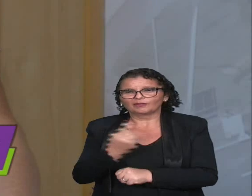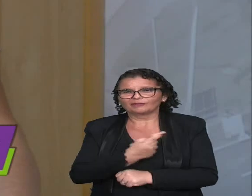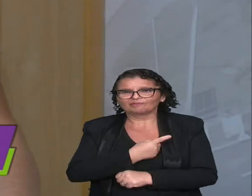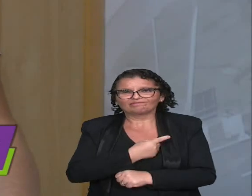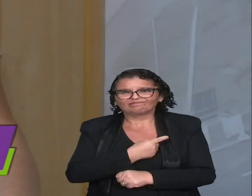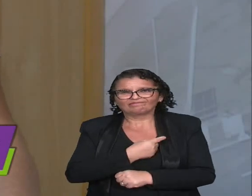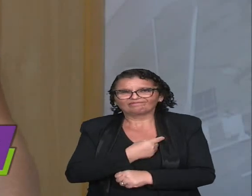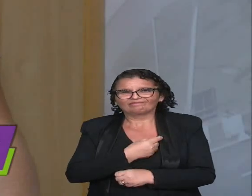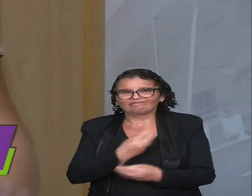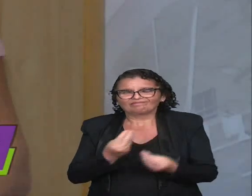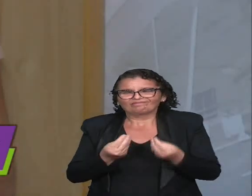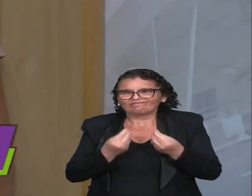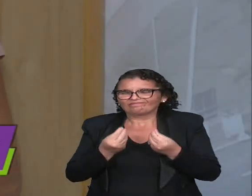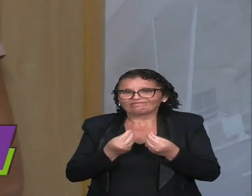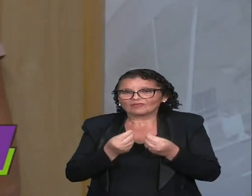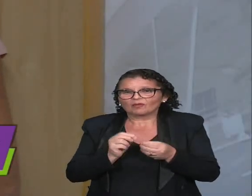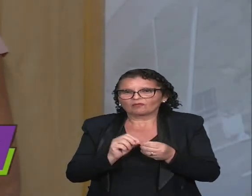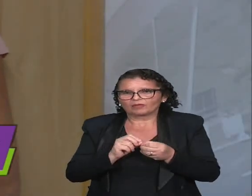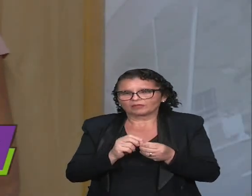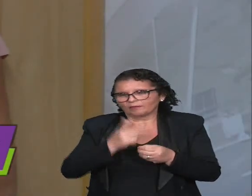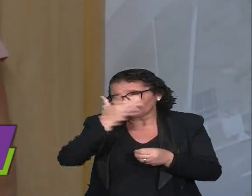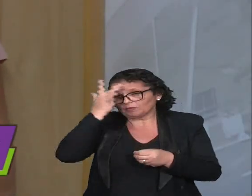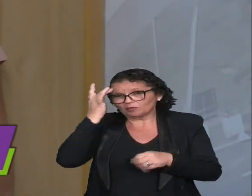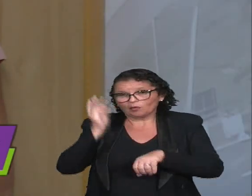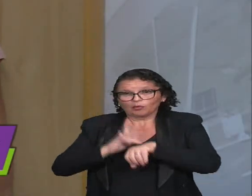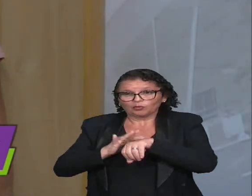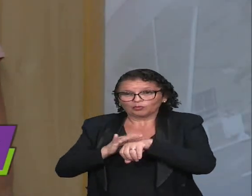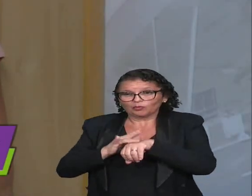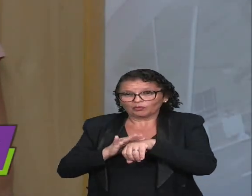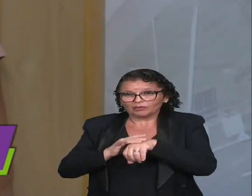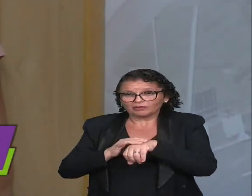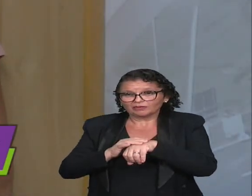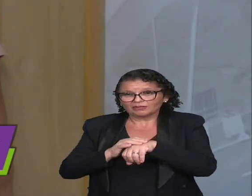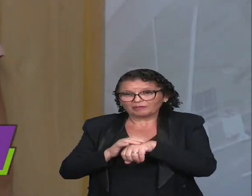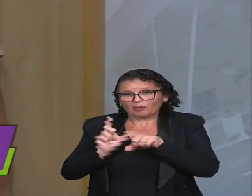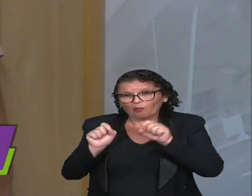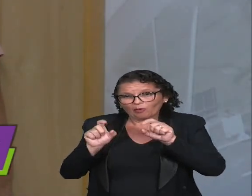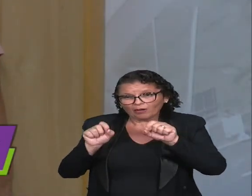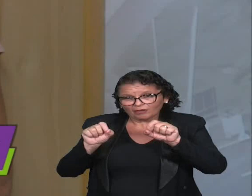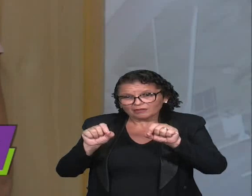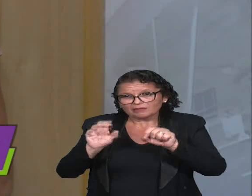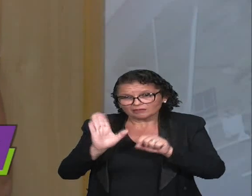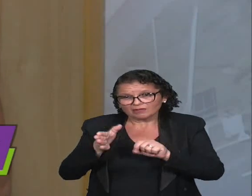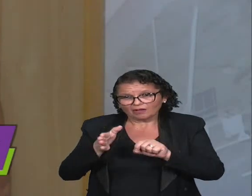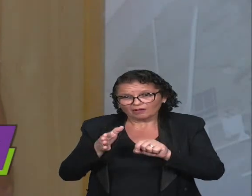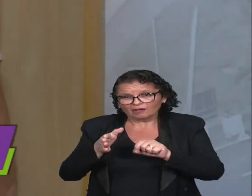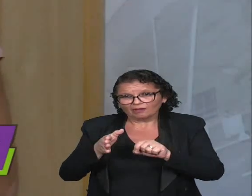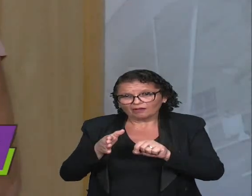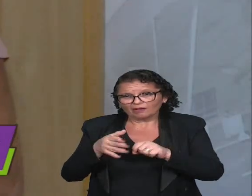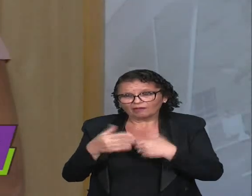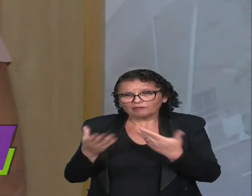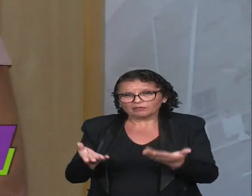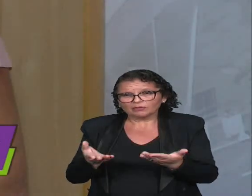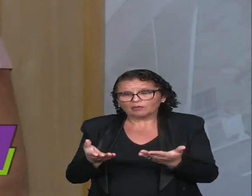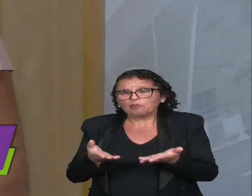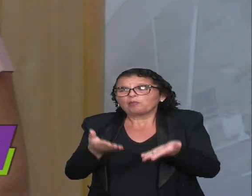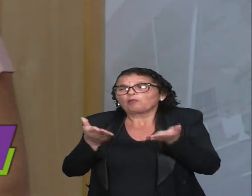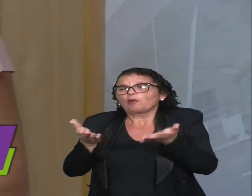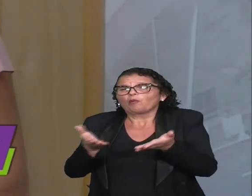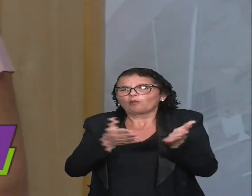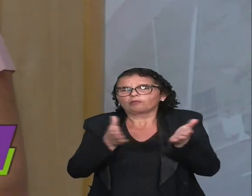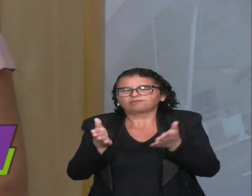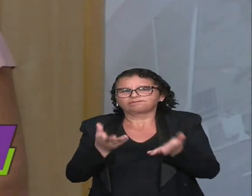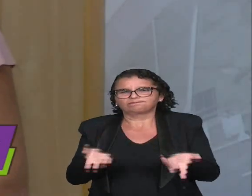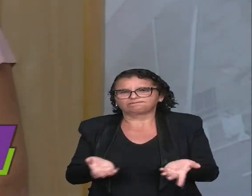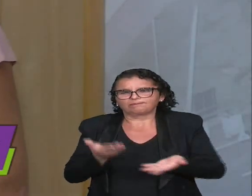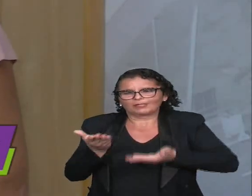fazer com esse paciente que já está com câncer para onde que esse paciente